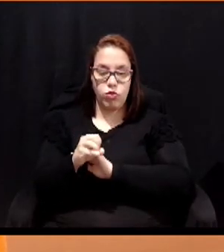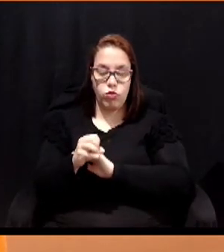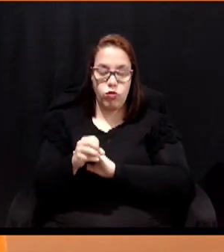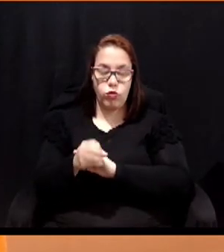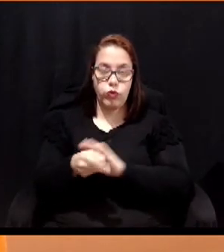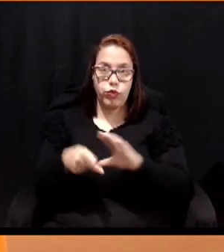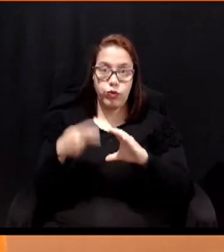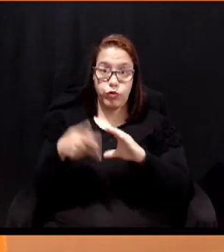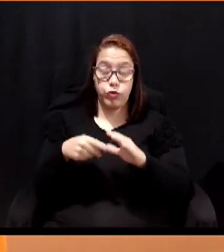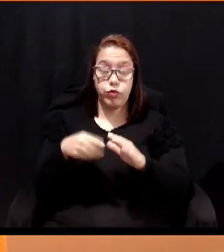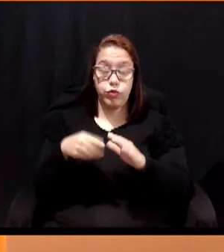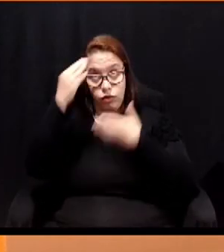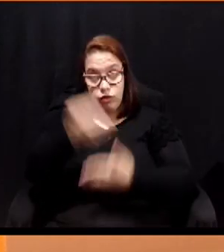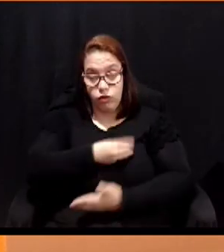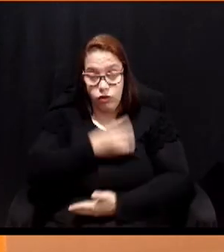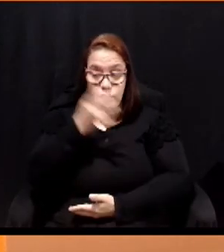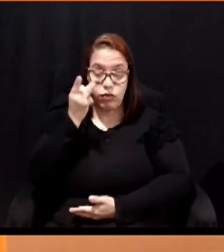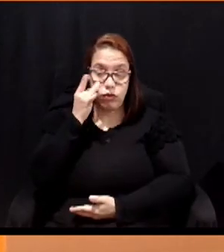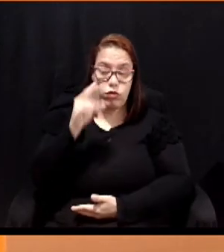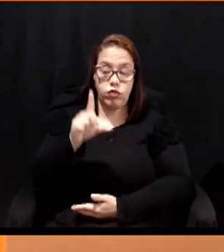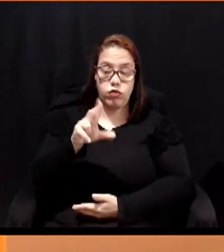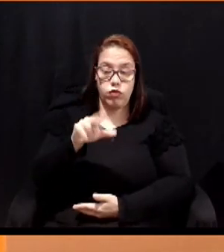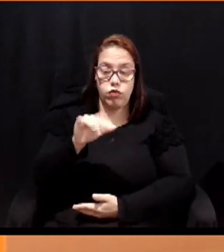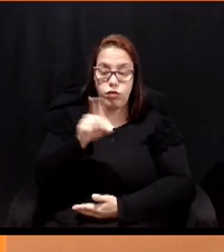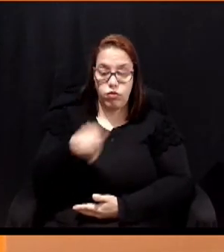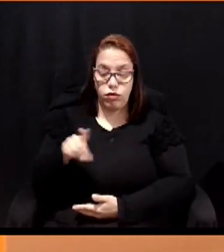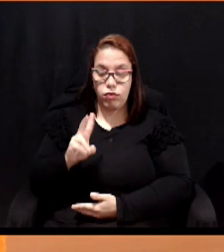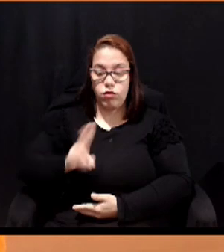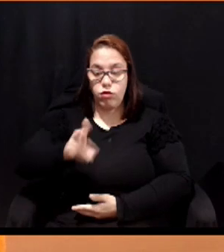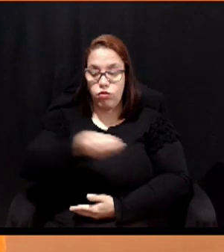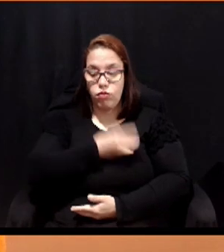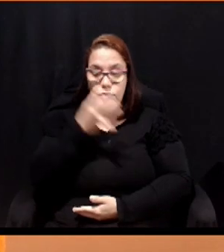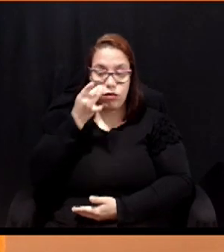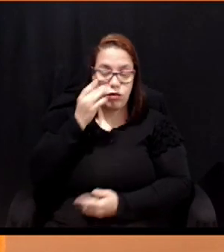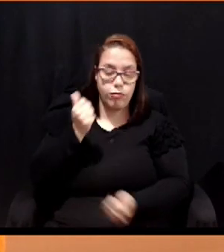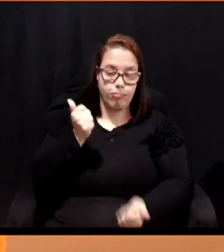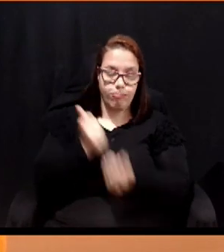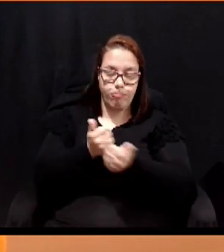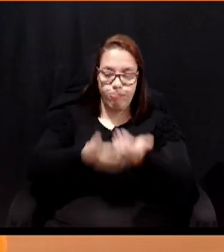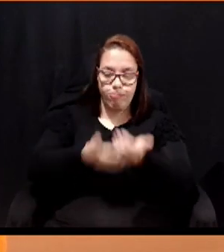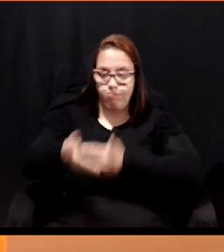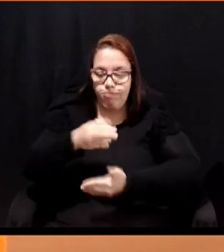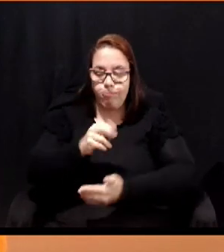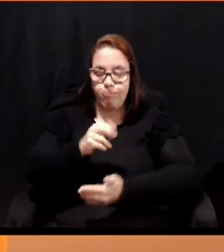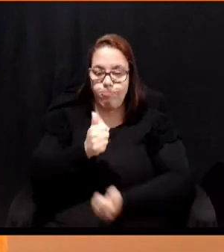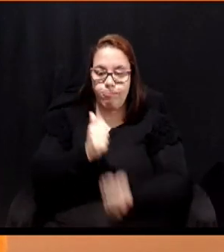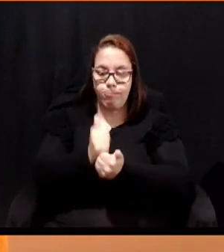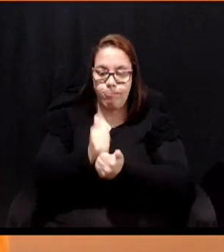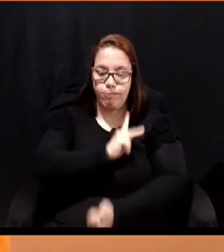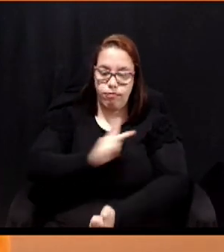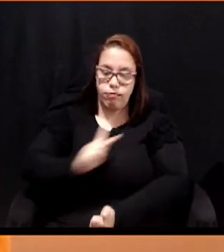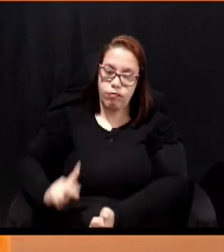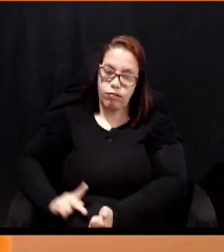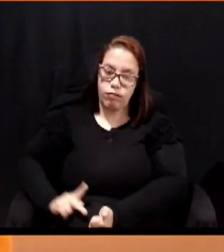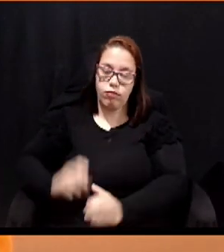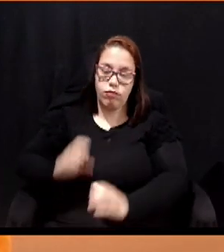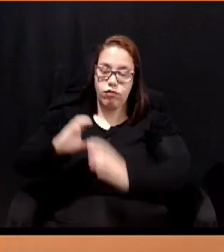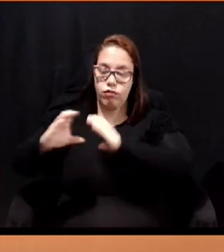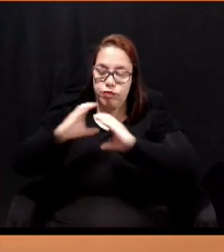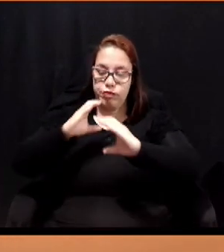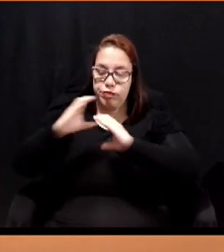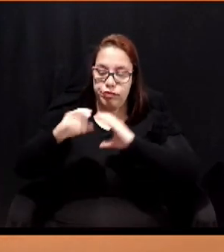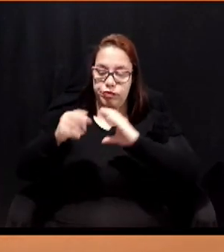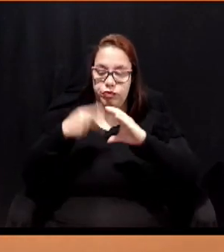a presença do Luiz, sempre presente e participativo, que é o vice-presidente de comunicação da Câmara de